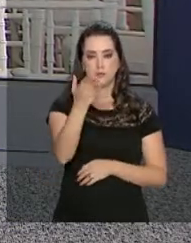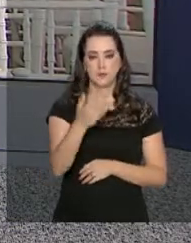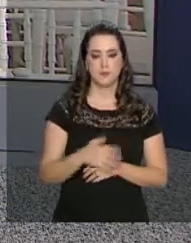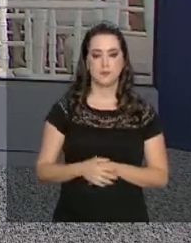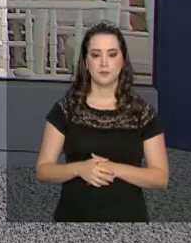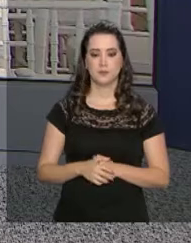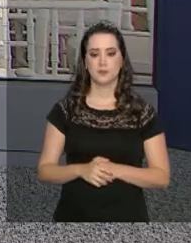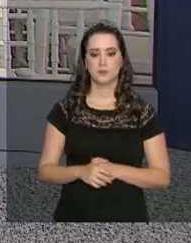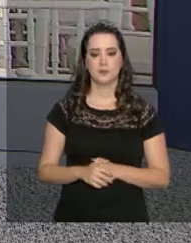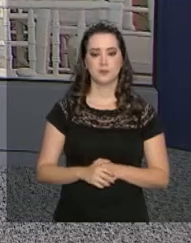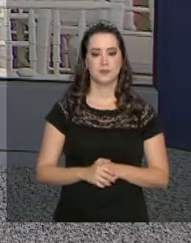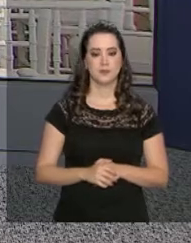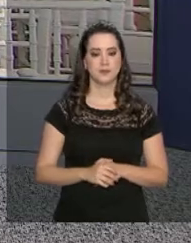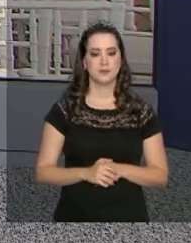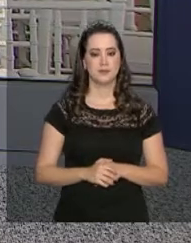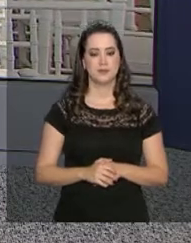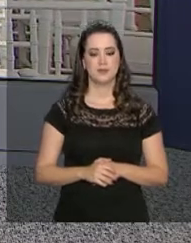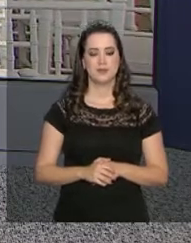você.